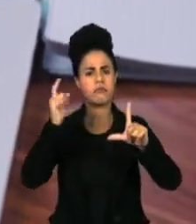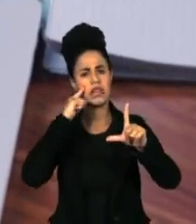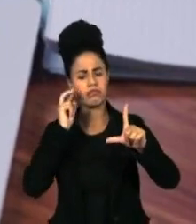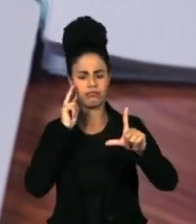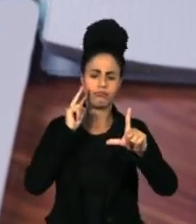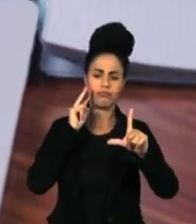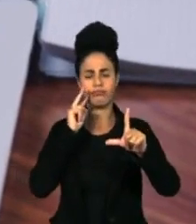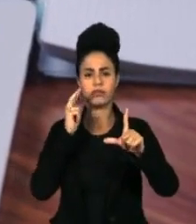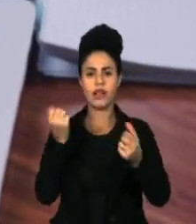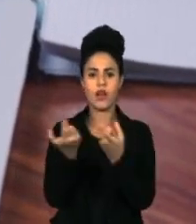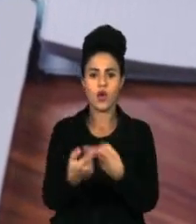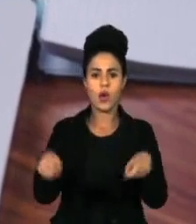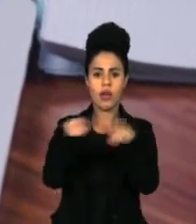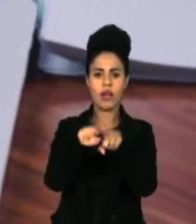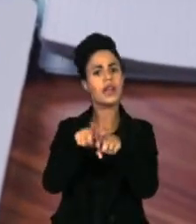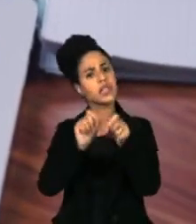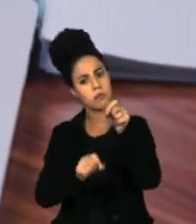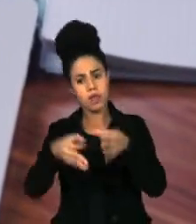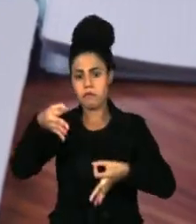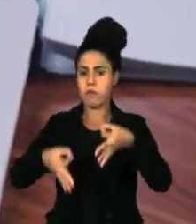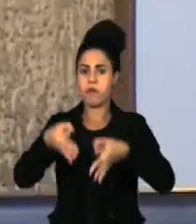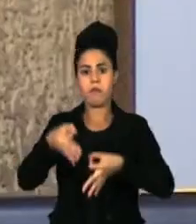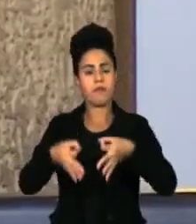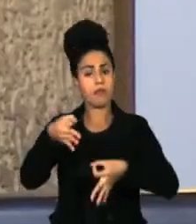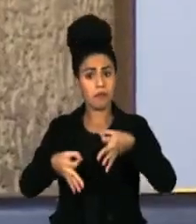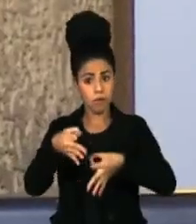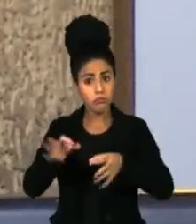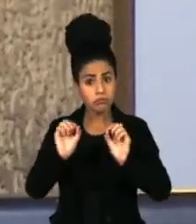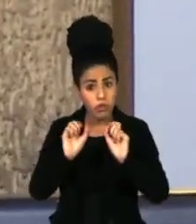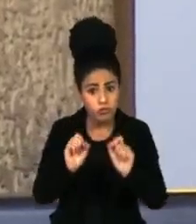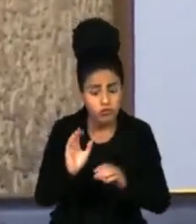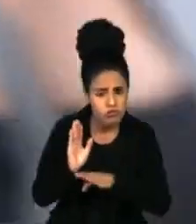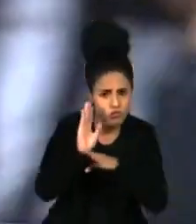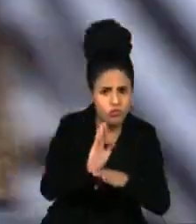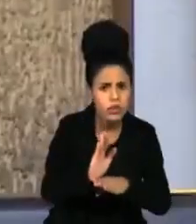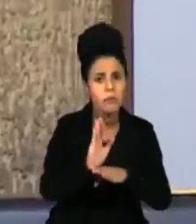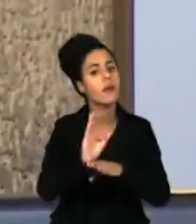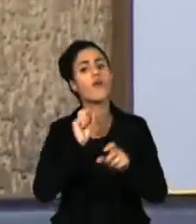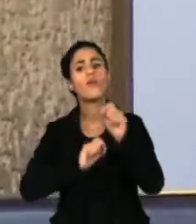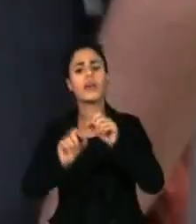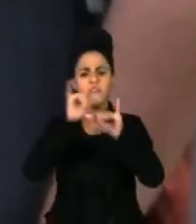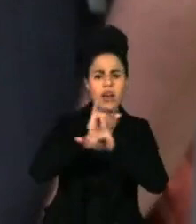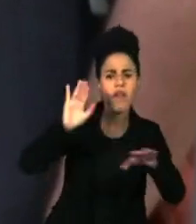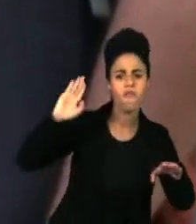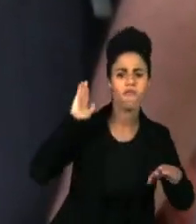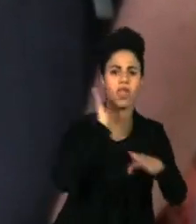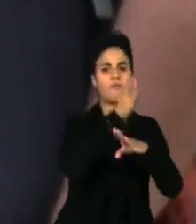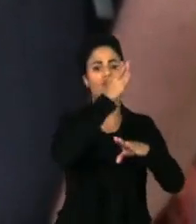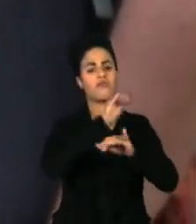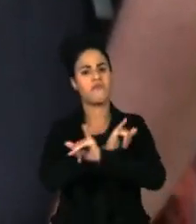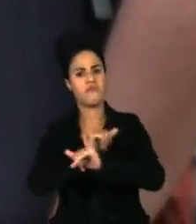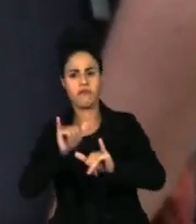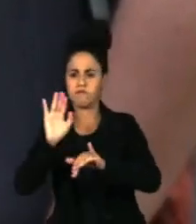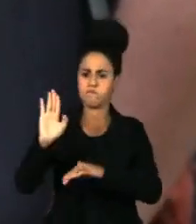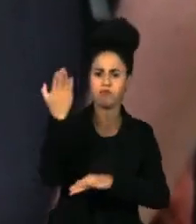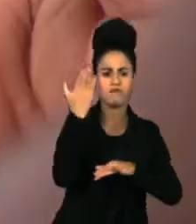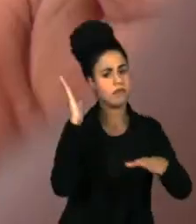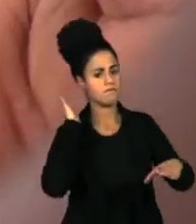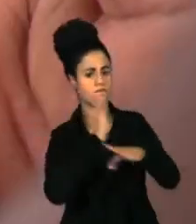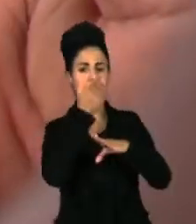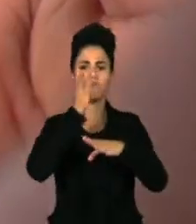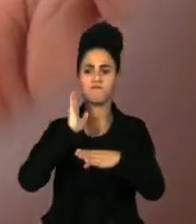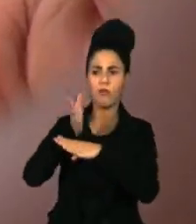uma parceria da empresa com o Tribunal Superior Eleitoral. Como forma de combater a desinformação e a disseminação de notícias